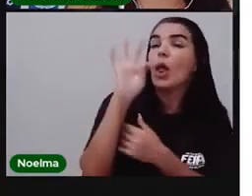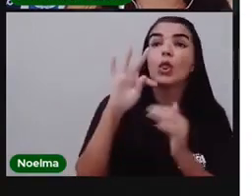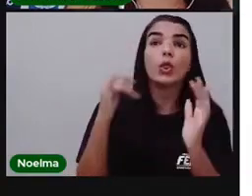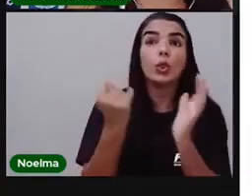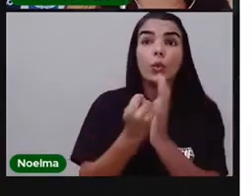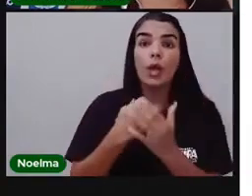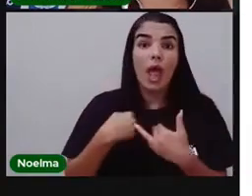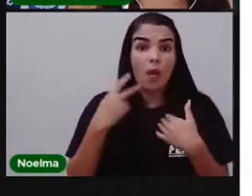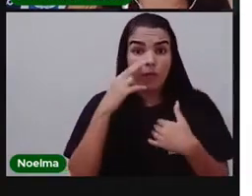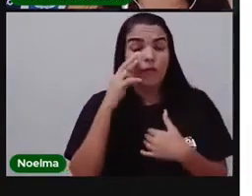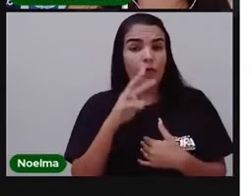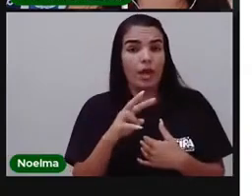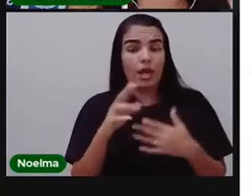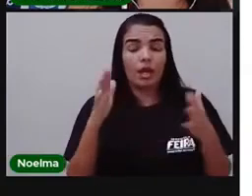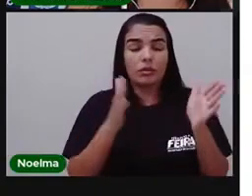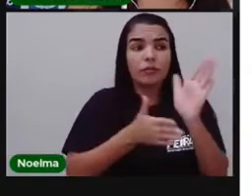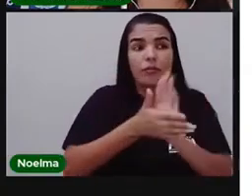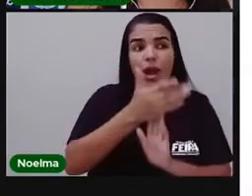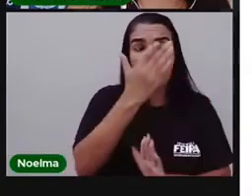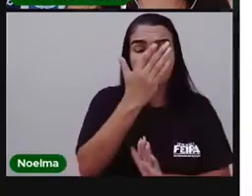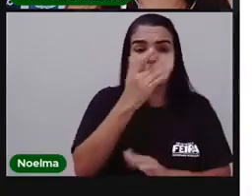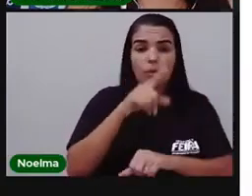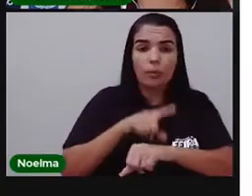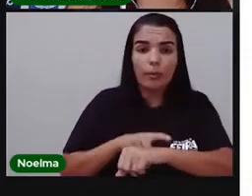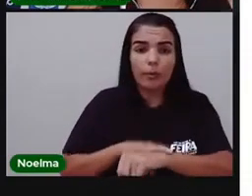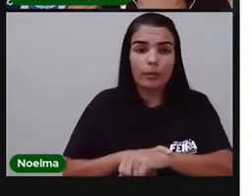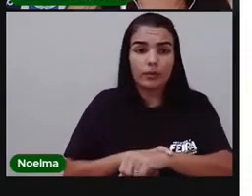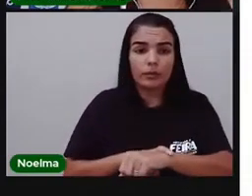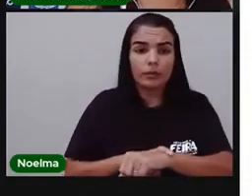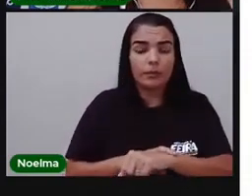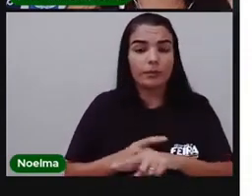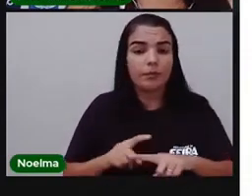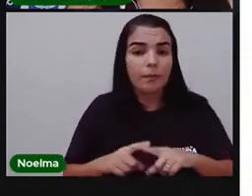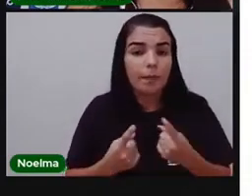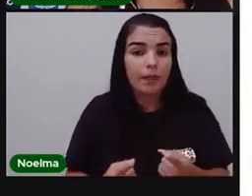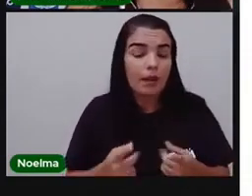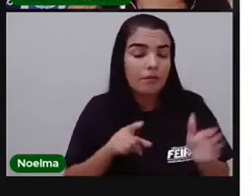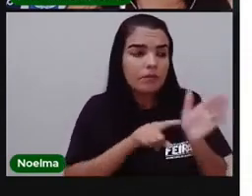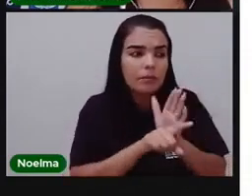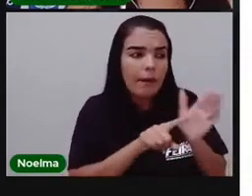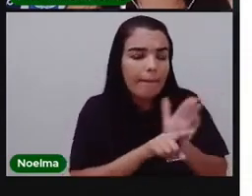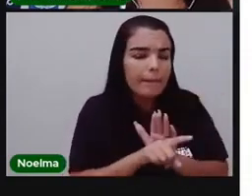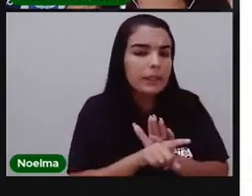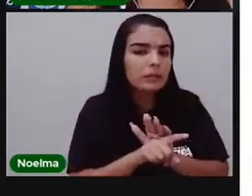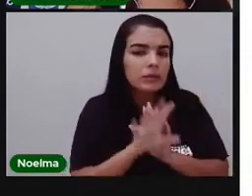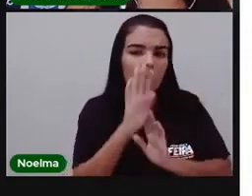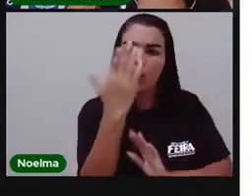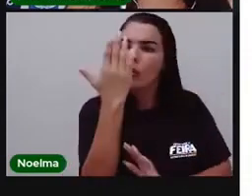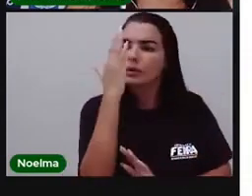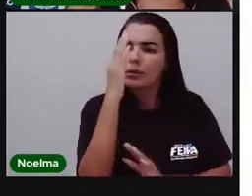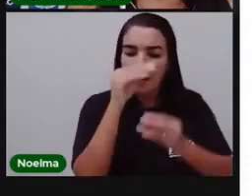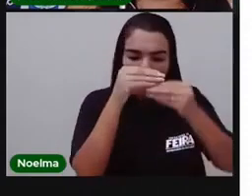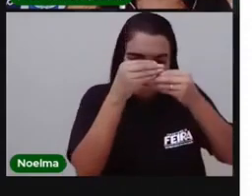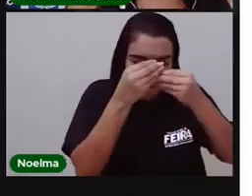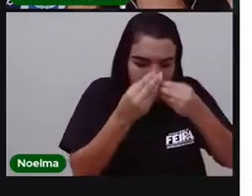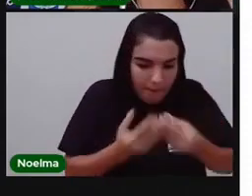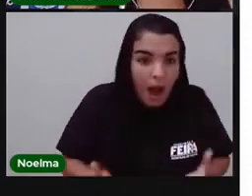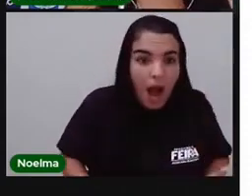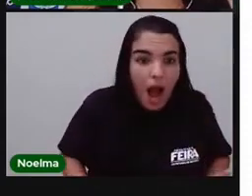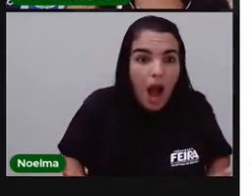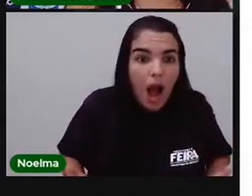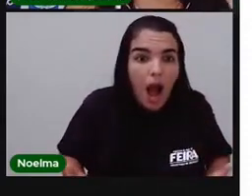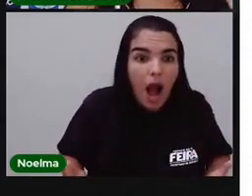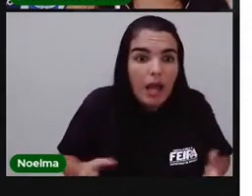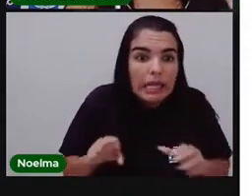durante a viagem? No momento em que fazia essa pergunta, o espelho caiu-lhe das mãos